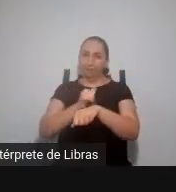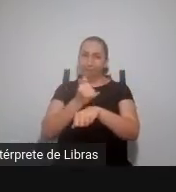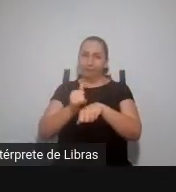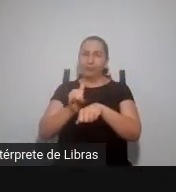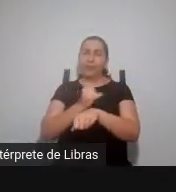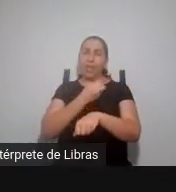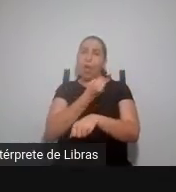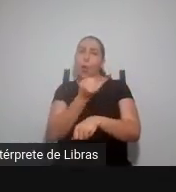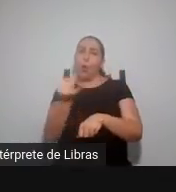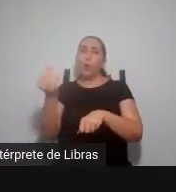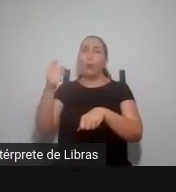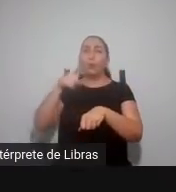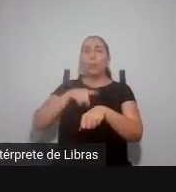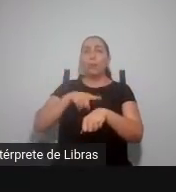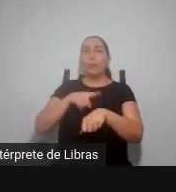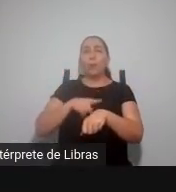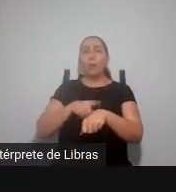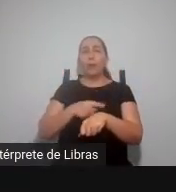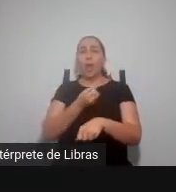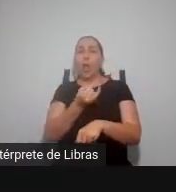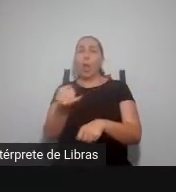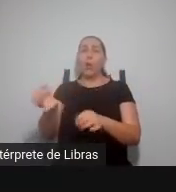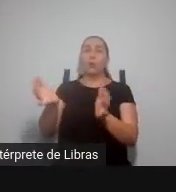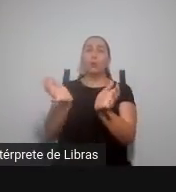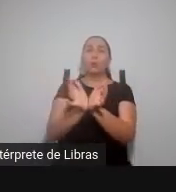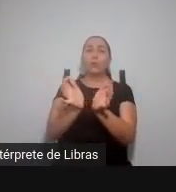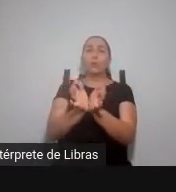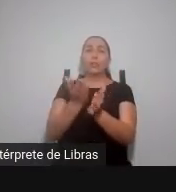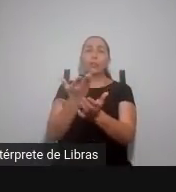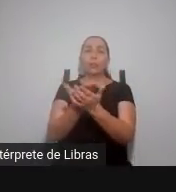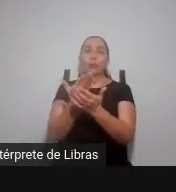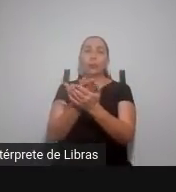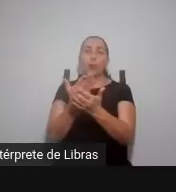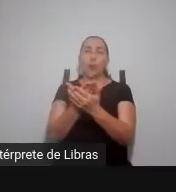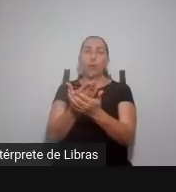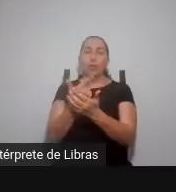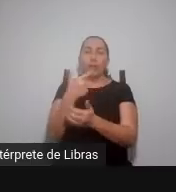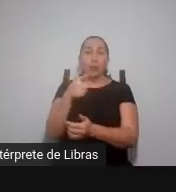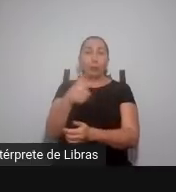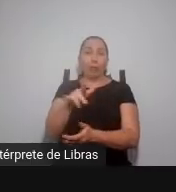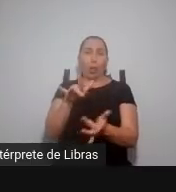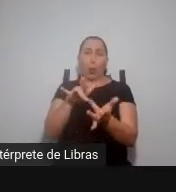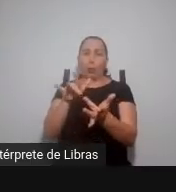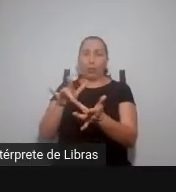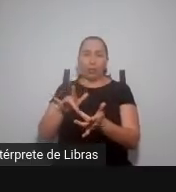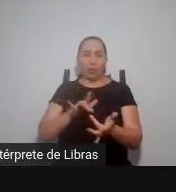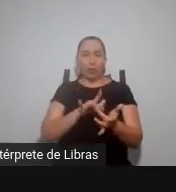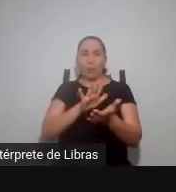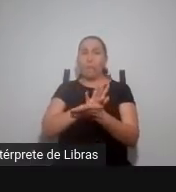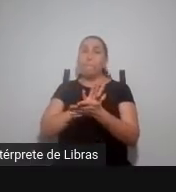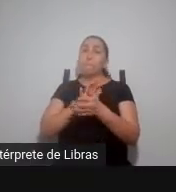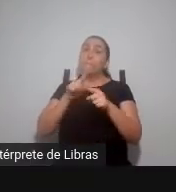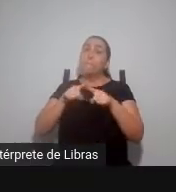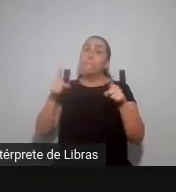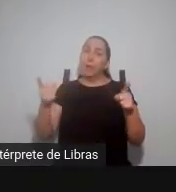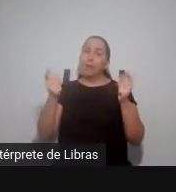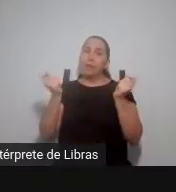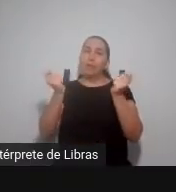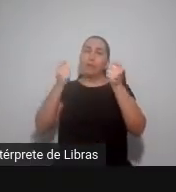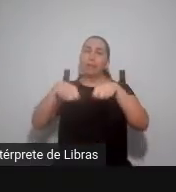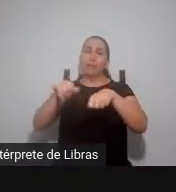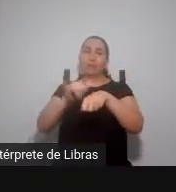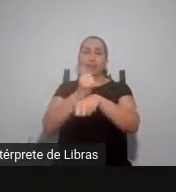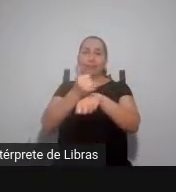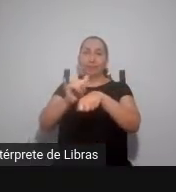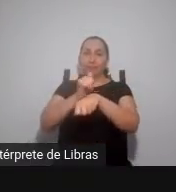momentos, inclusive, algumas escolas nem tendo esse contato do ver, mas criando estratégias diversas. Ok, no